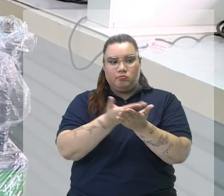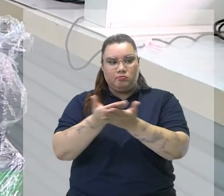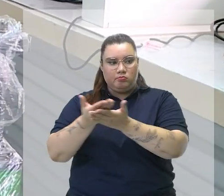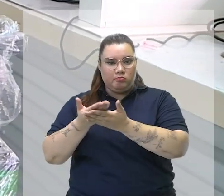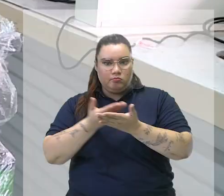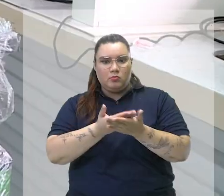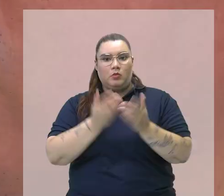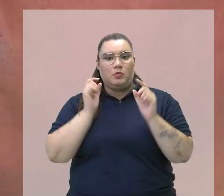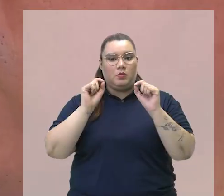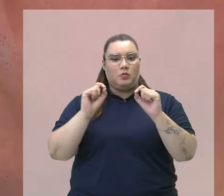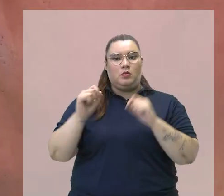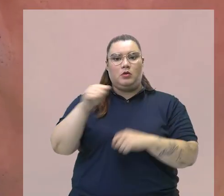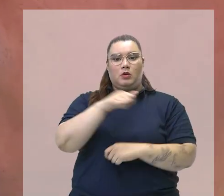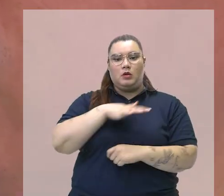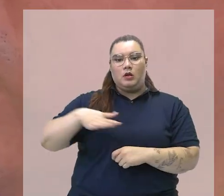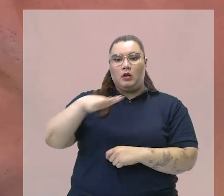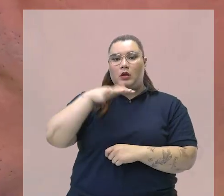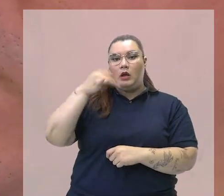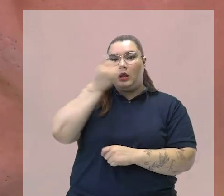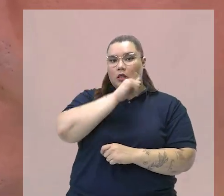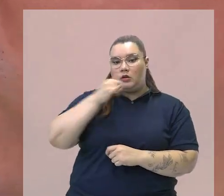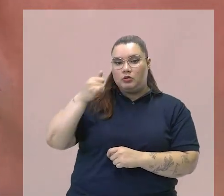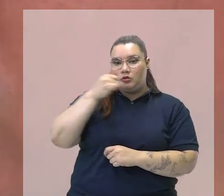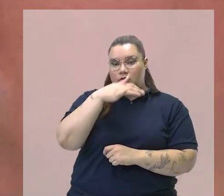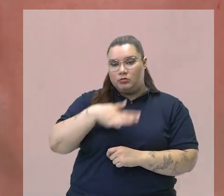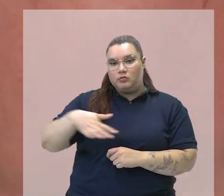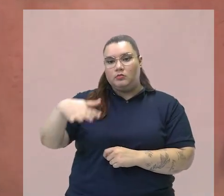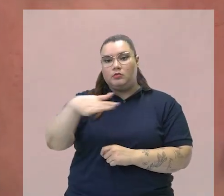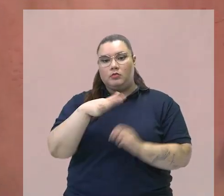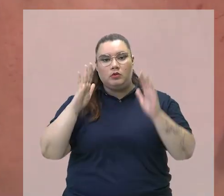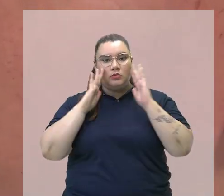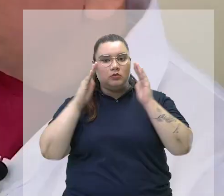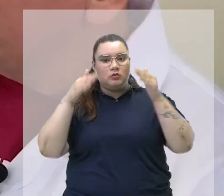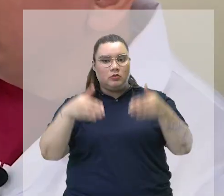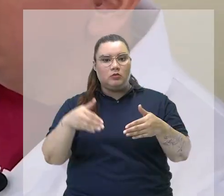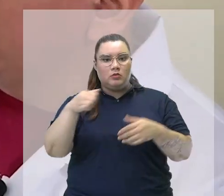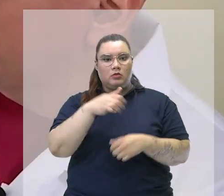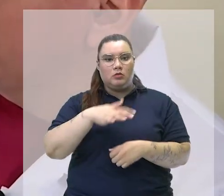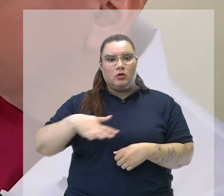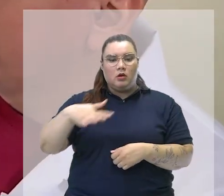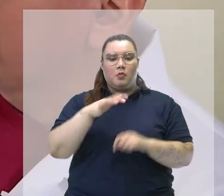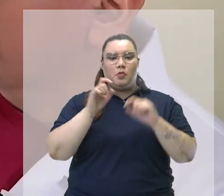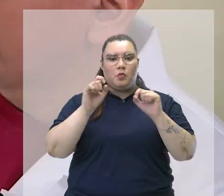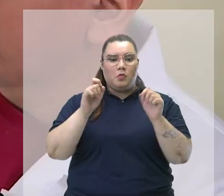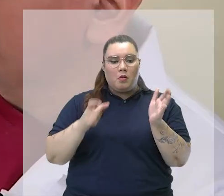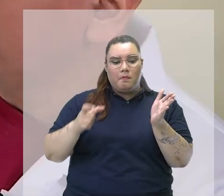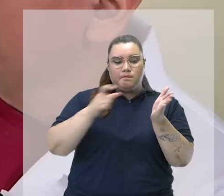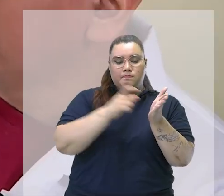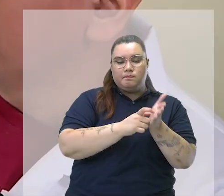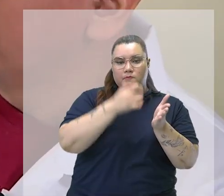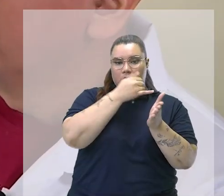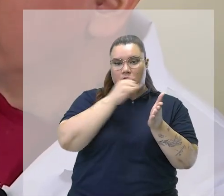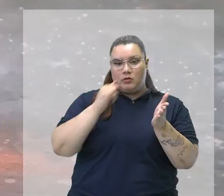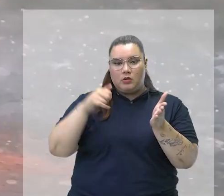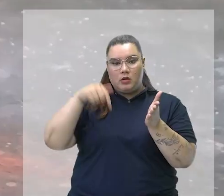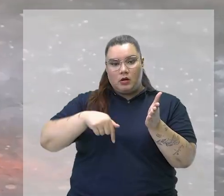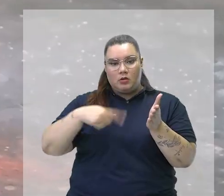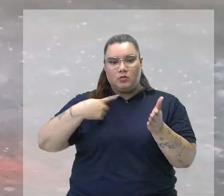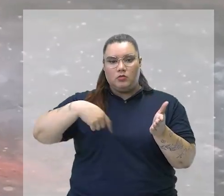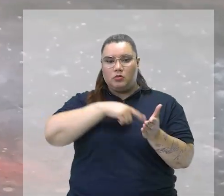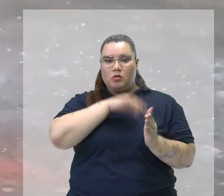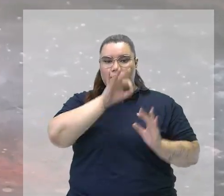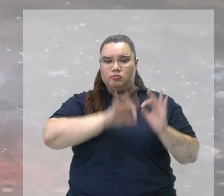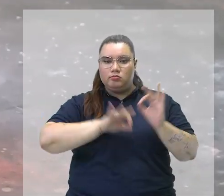minha pesquisa é na área energética, mais especificamente na área de baterias. Aqui nesse laboratório a